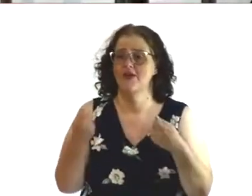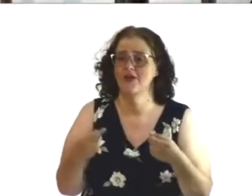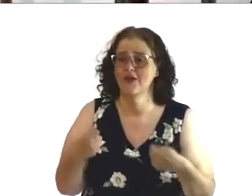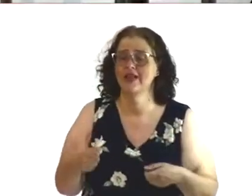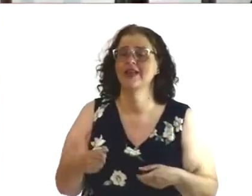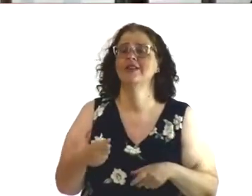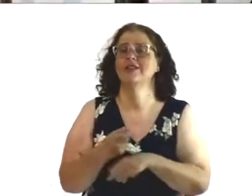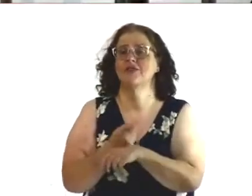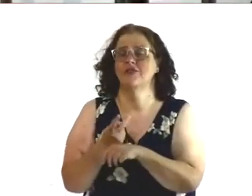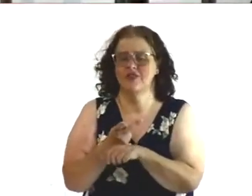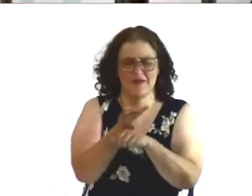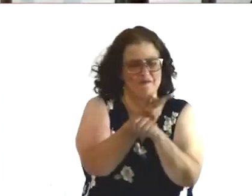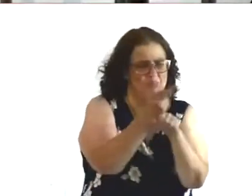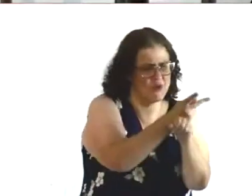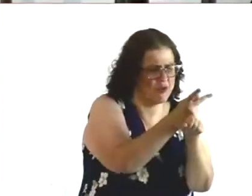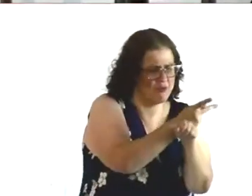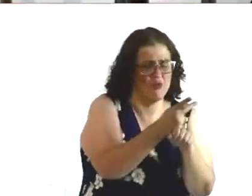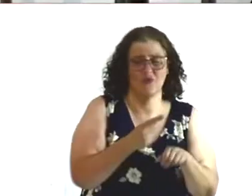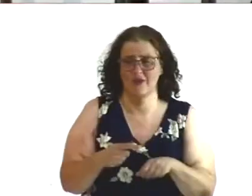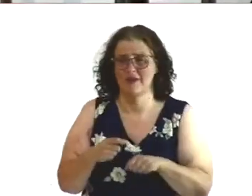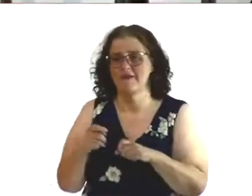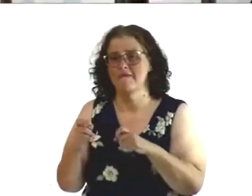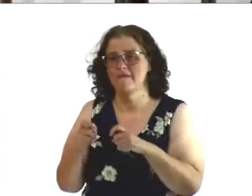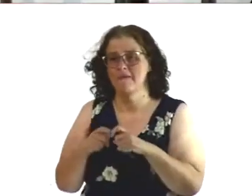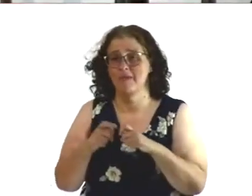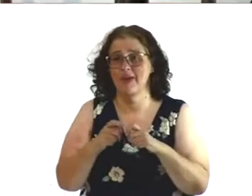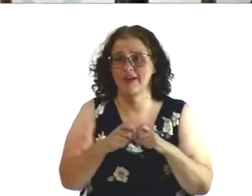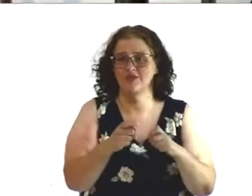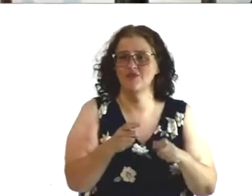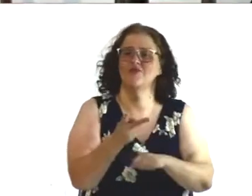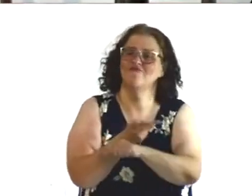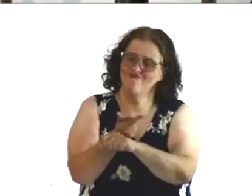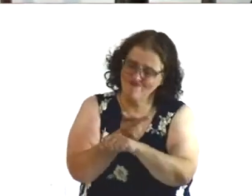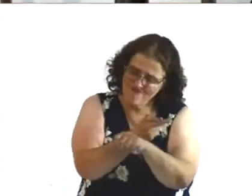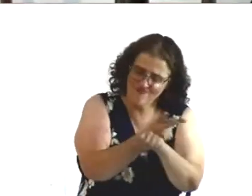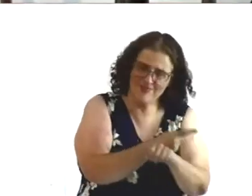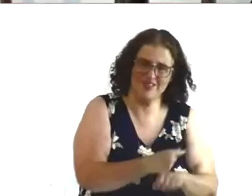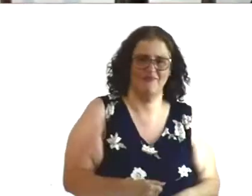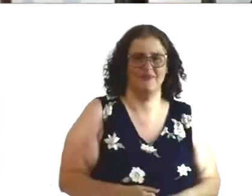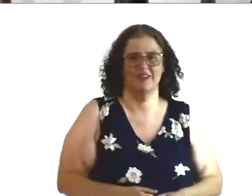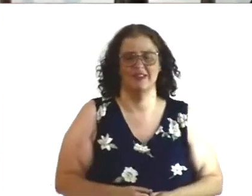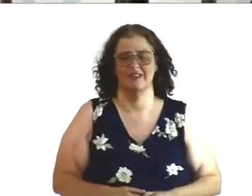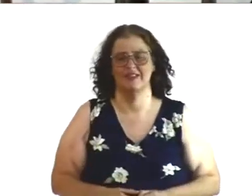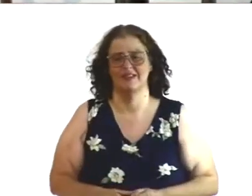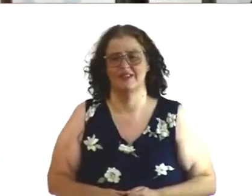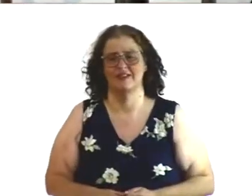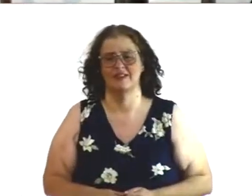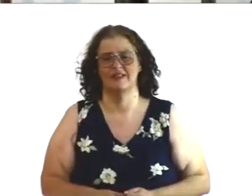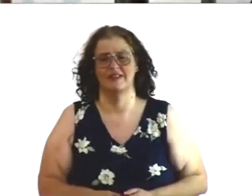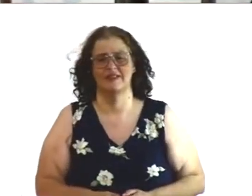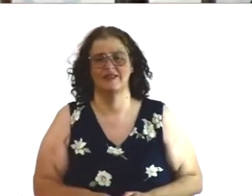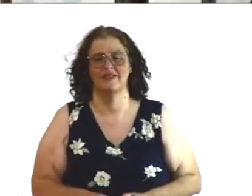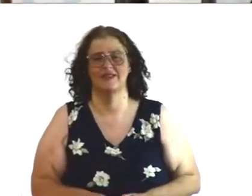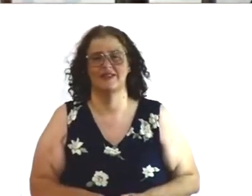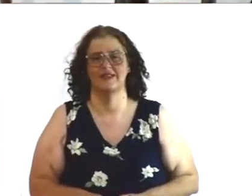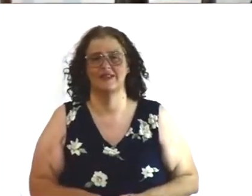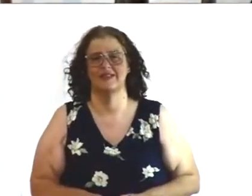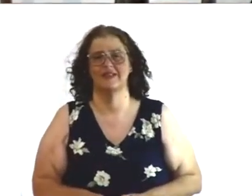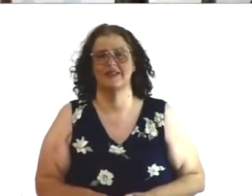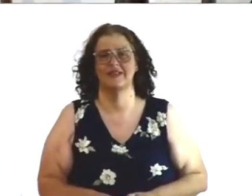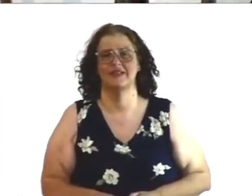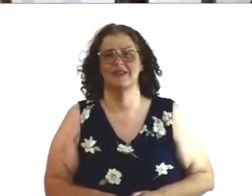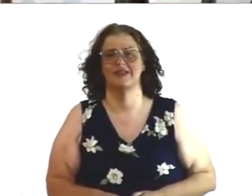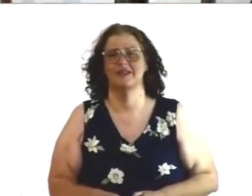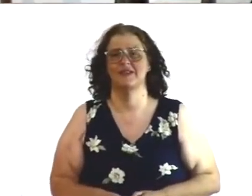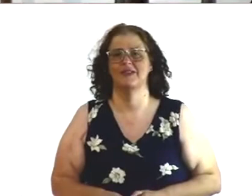porque já procuraram na internet, e só querem que o doutor dê a receita para eles serem curados.